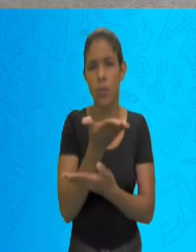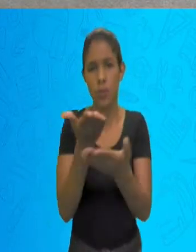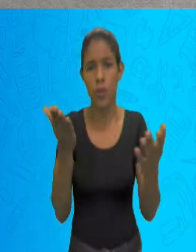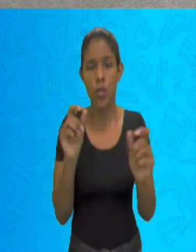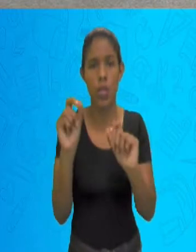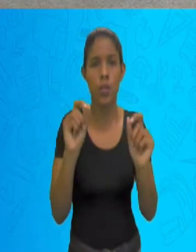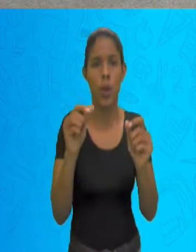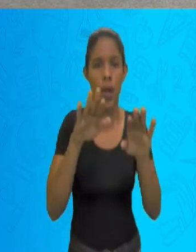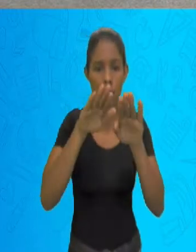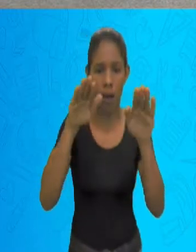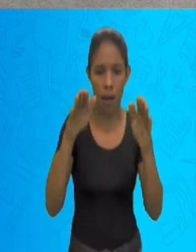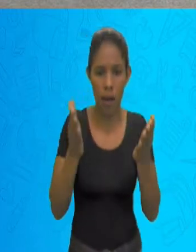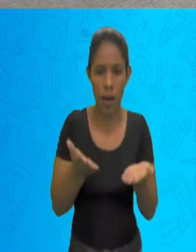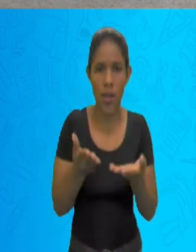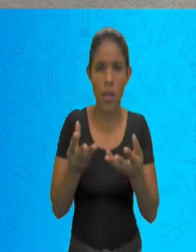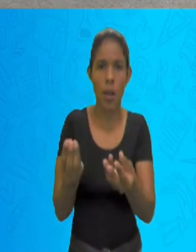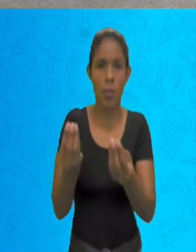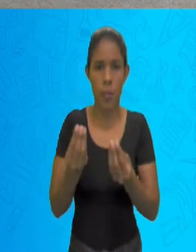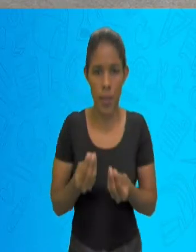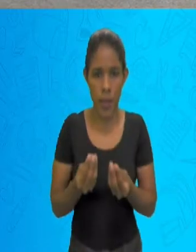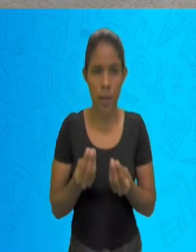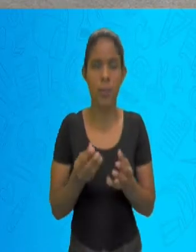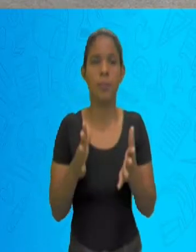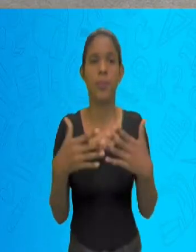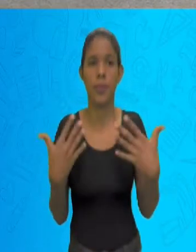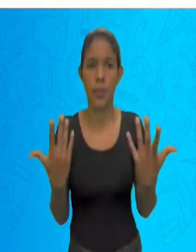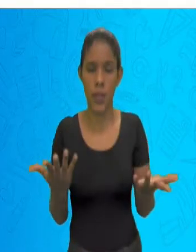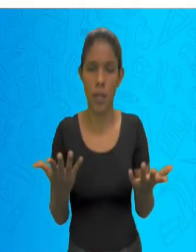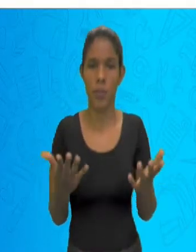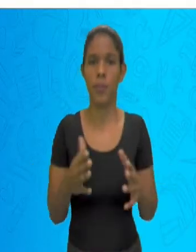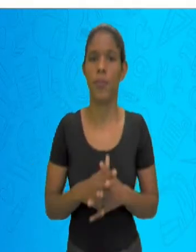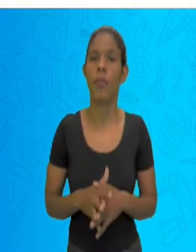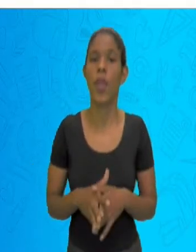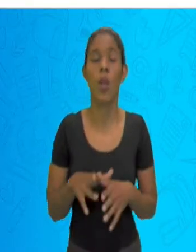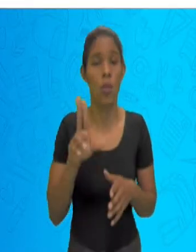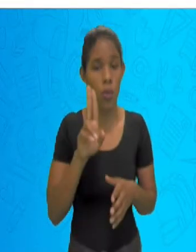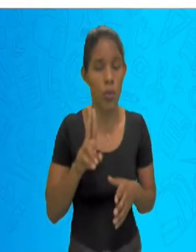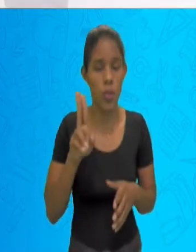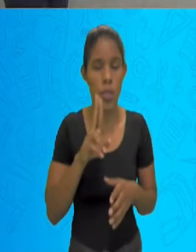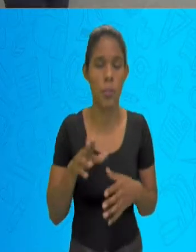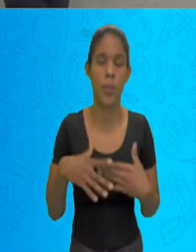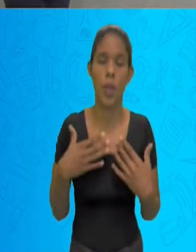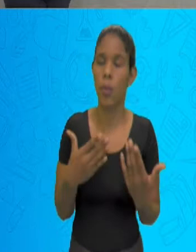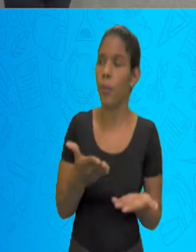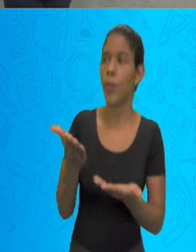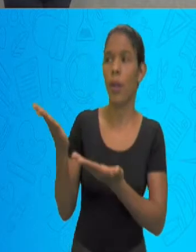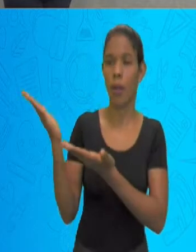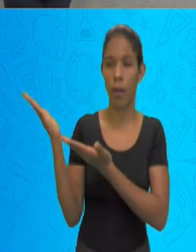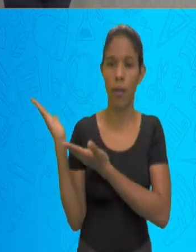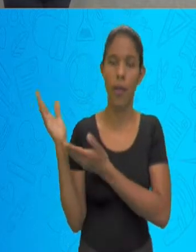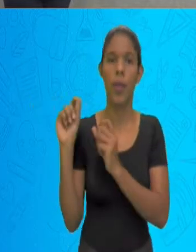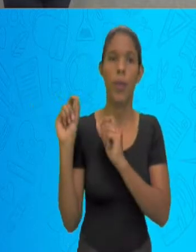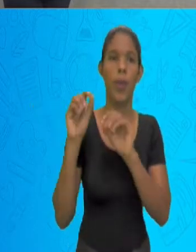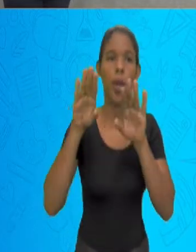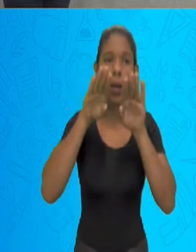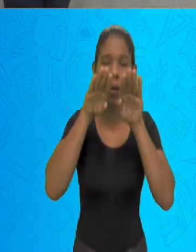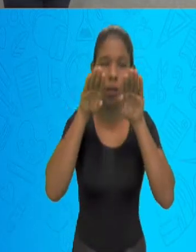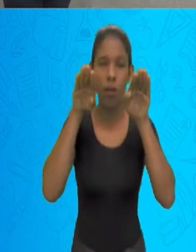vamos utilizar. Eu deixei aqui desenhada uma caixa e nós vamos entender o que torna uma